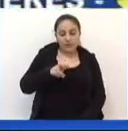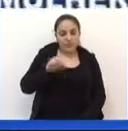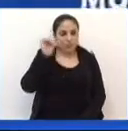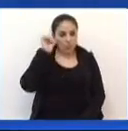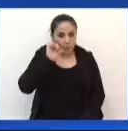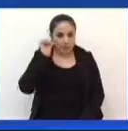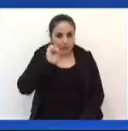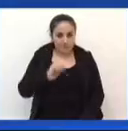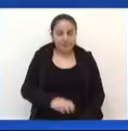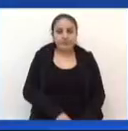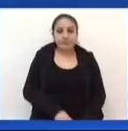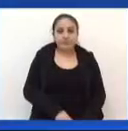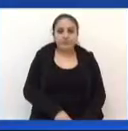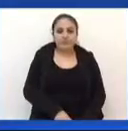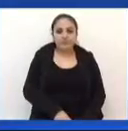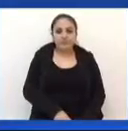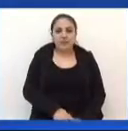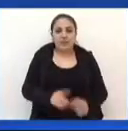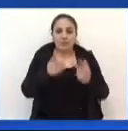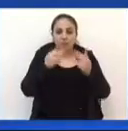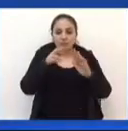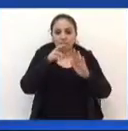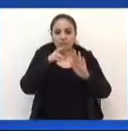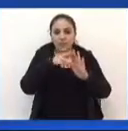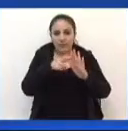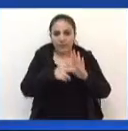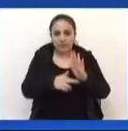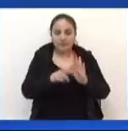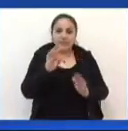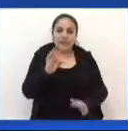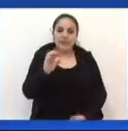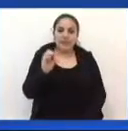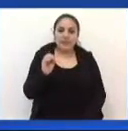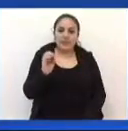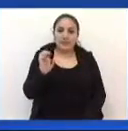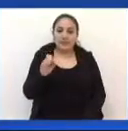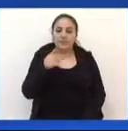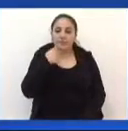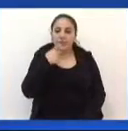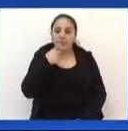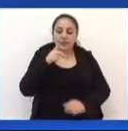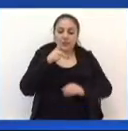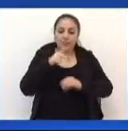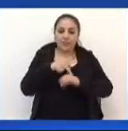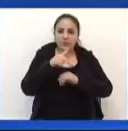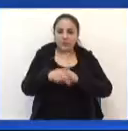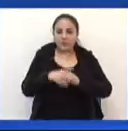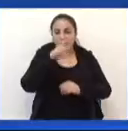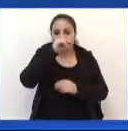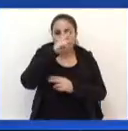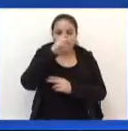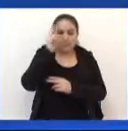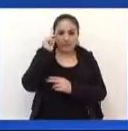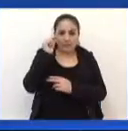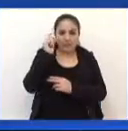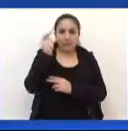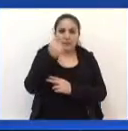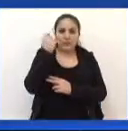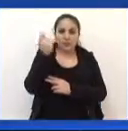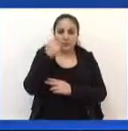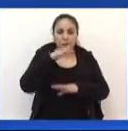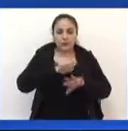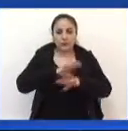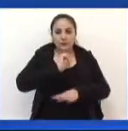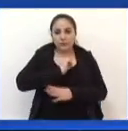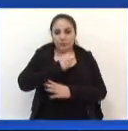mulheres. Sobre o grau de instrução, o TSE diz que Passo Fundo é um dos municípios gaúchos com o maior